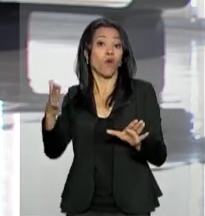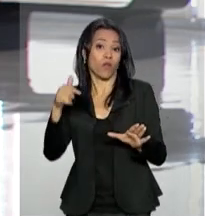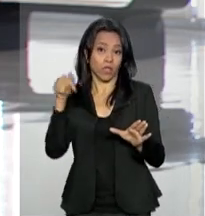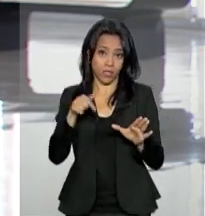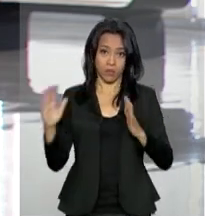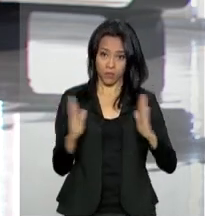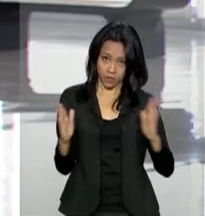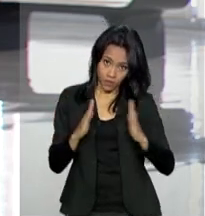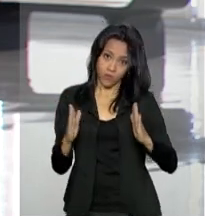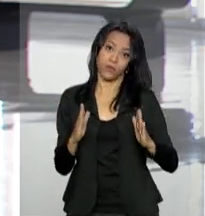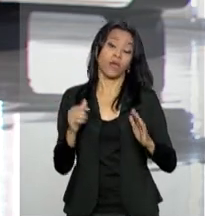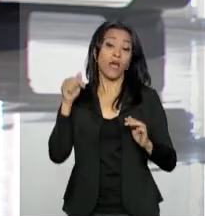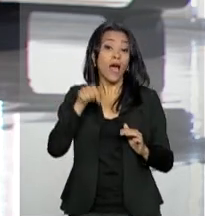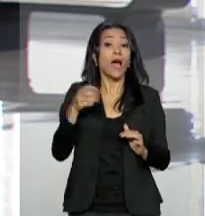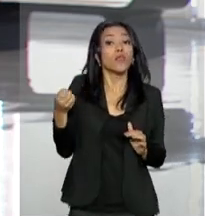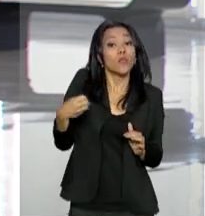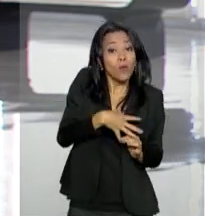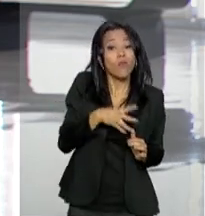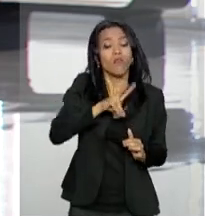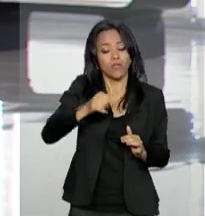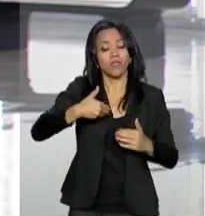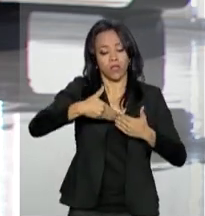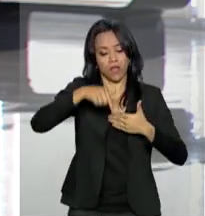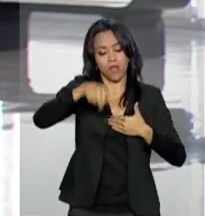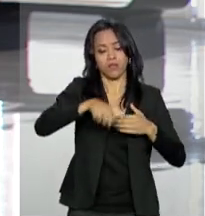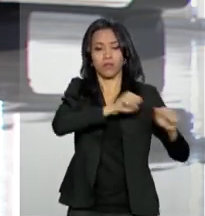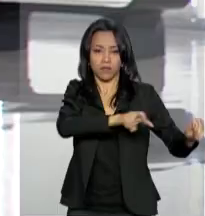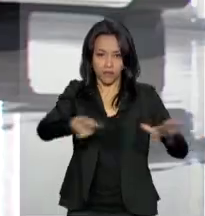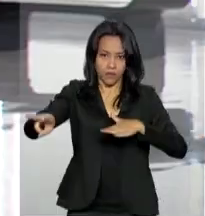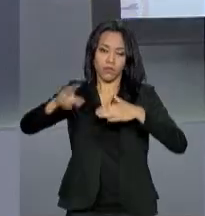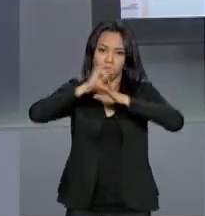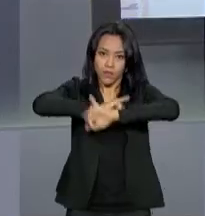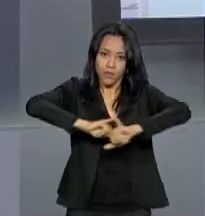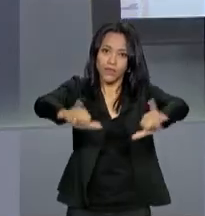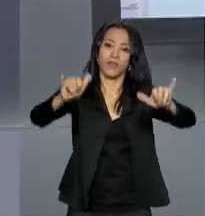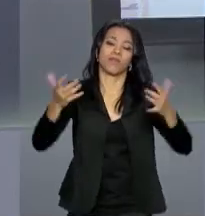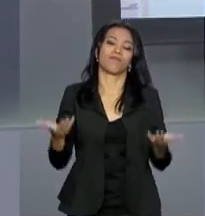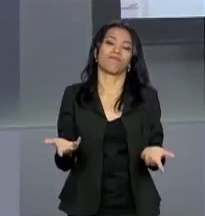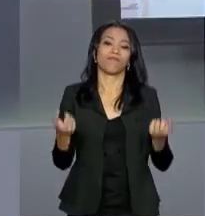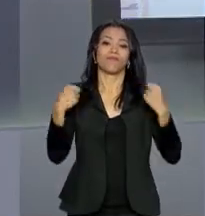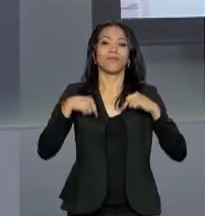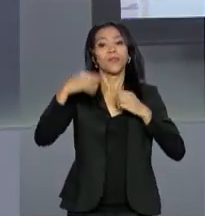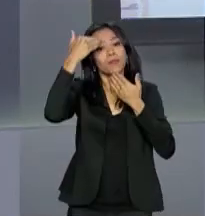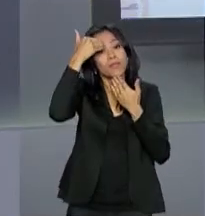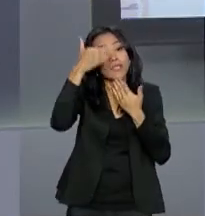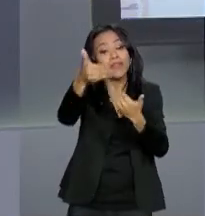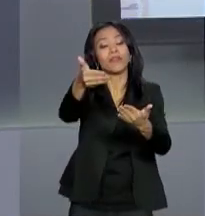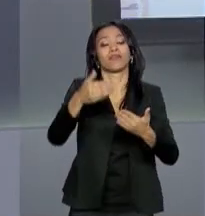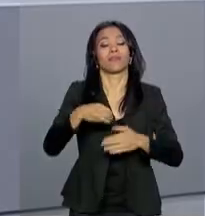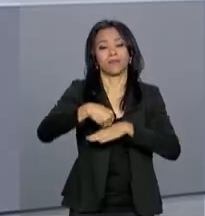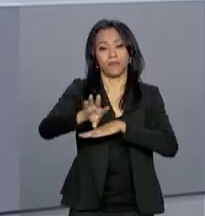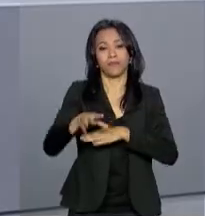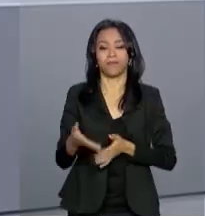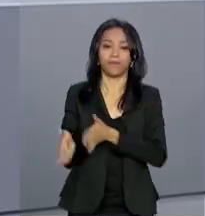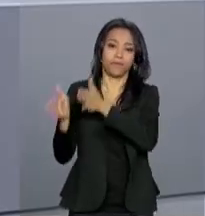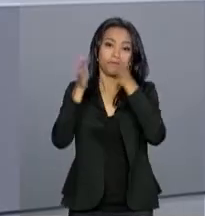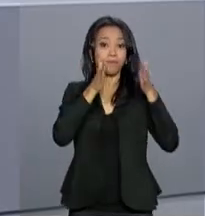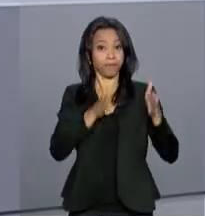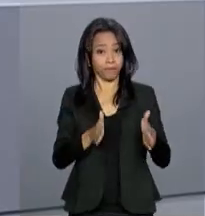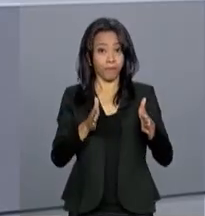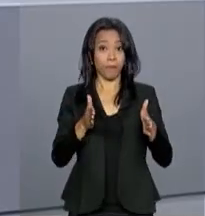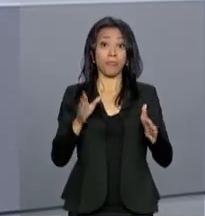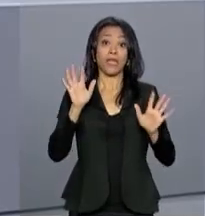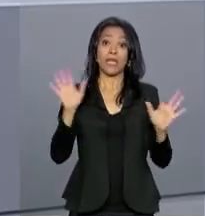que a nova tabela seja divulgada ainda nesta semana foto com você na tam obrigada nem pelas suas informações e olha